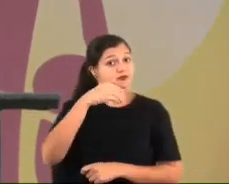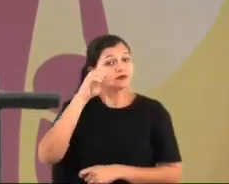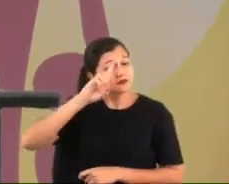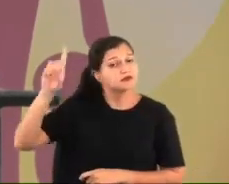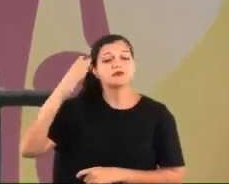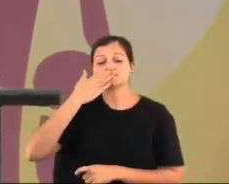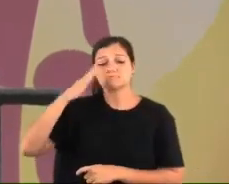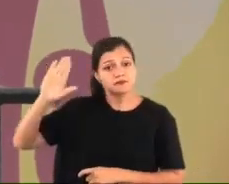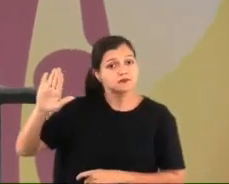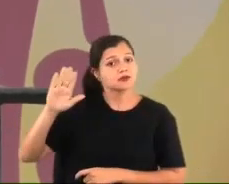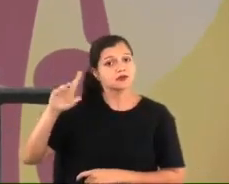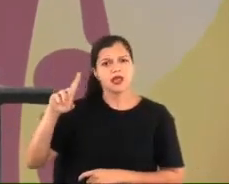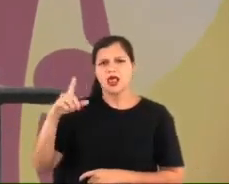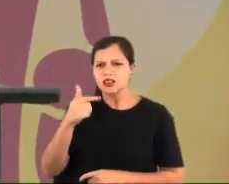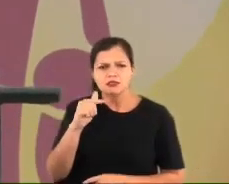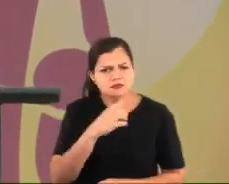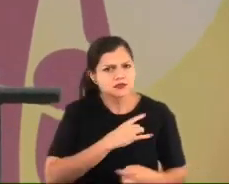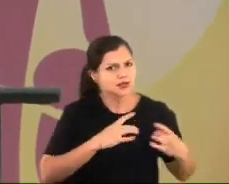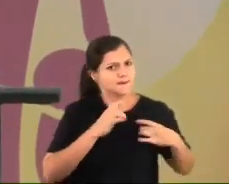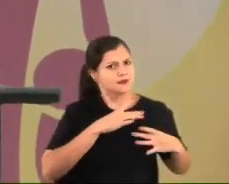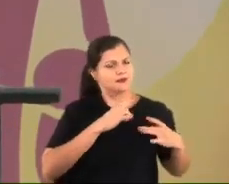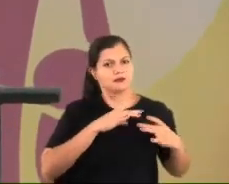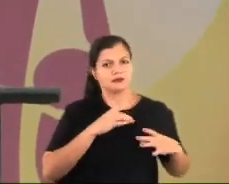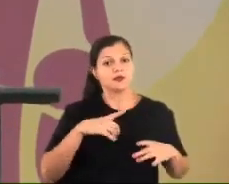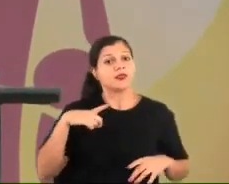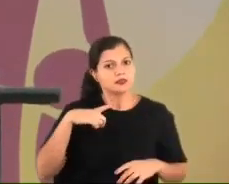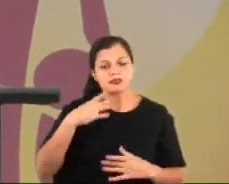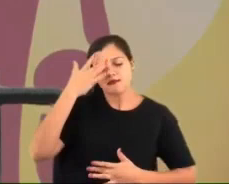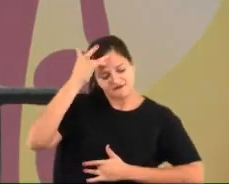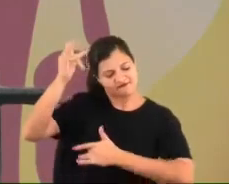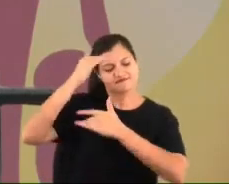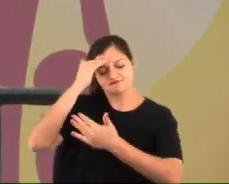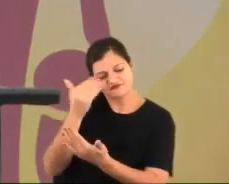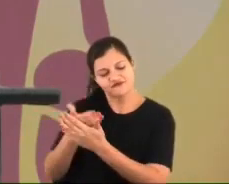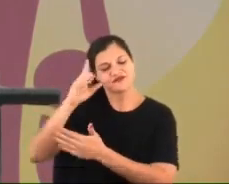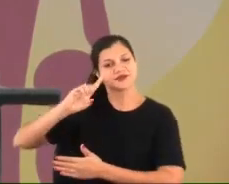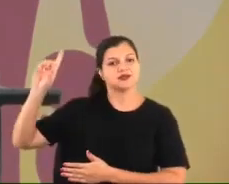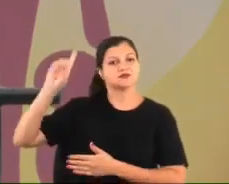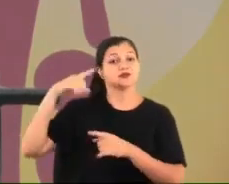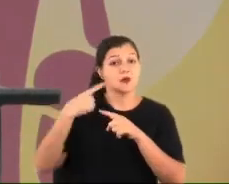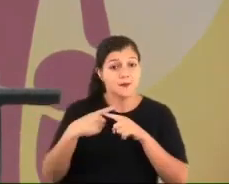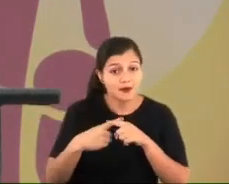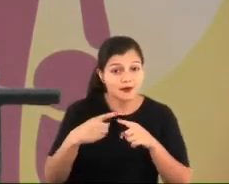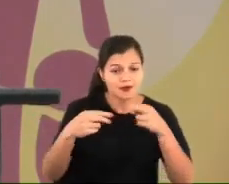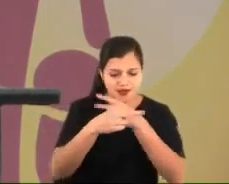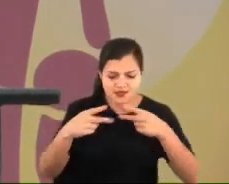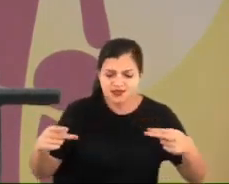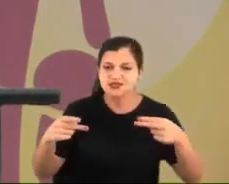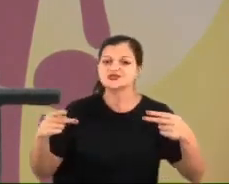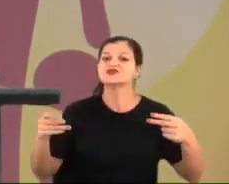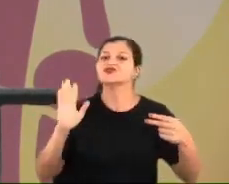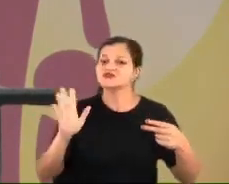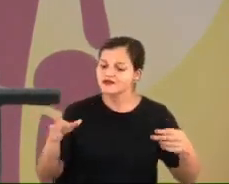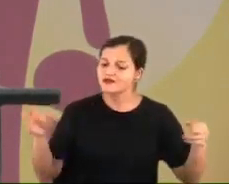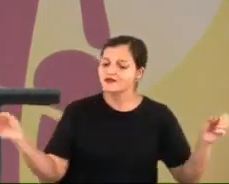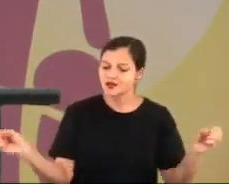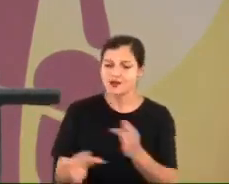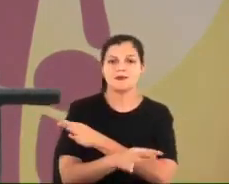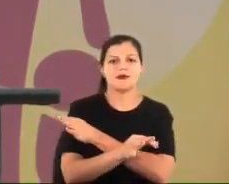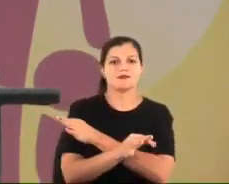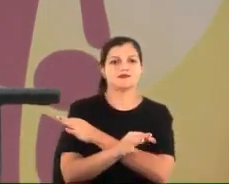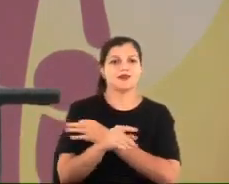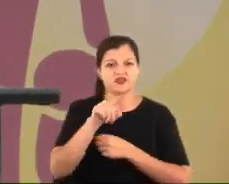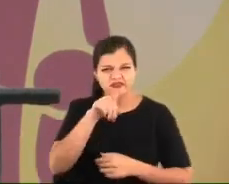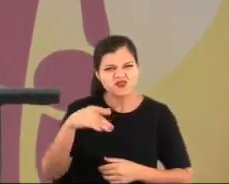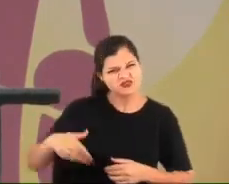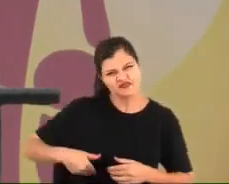tenha medo, tenha fé, confie nele, porque essas coisas vão passar, e você, fome não vai passar. Talvez